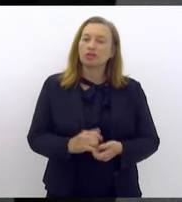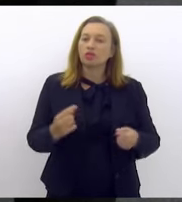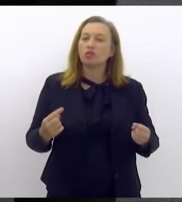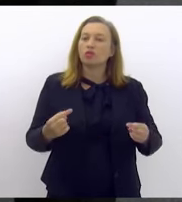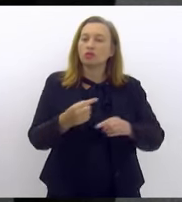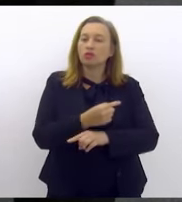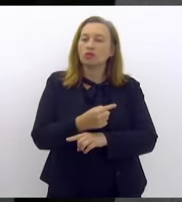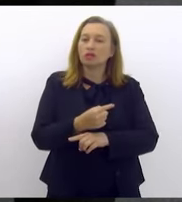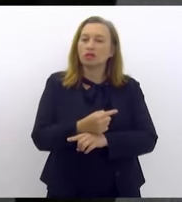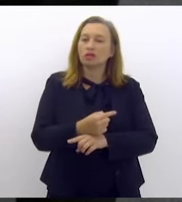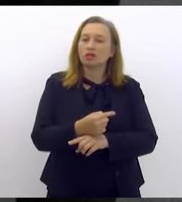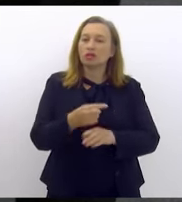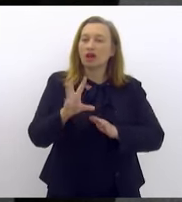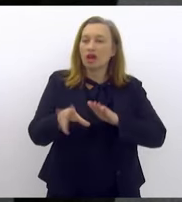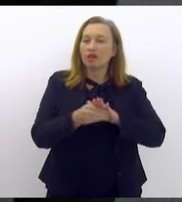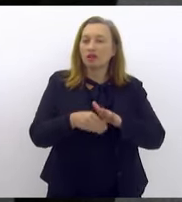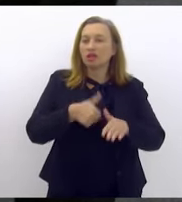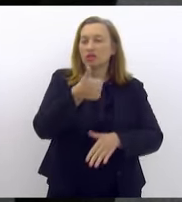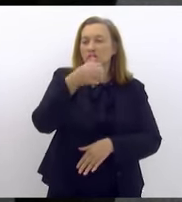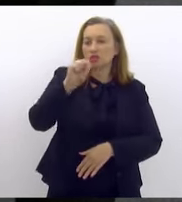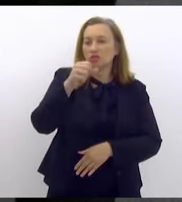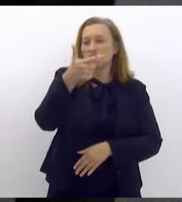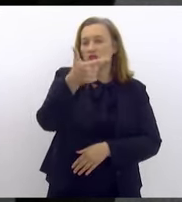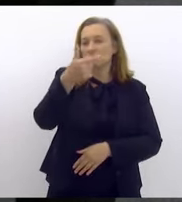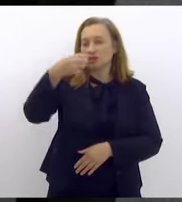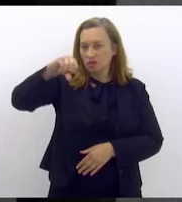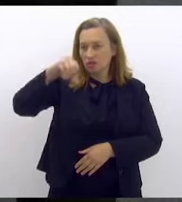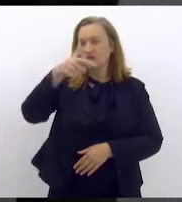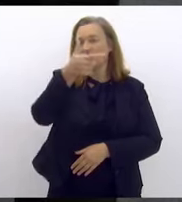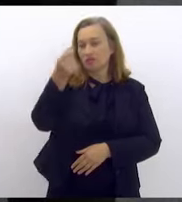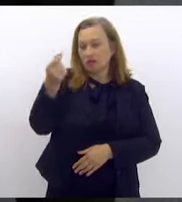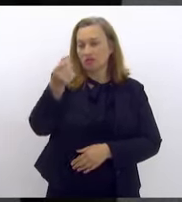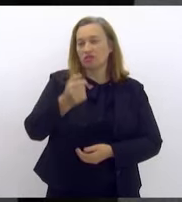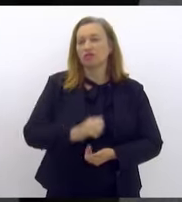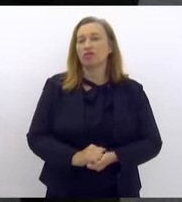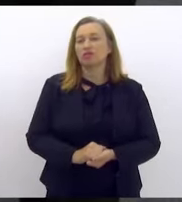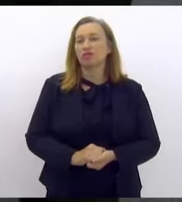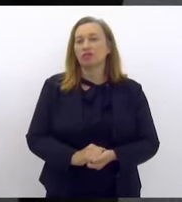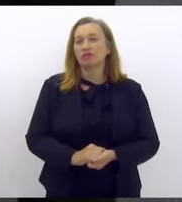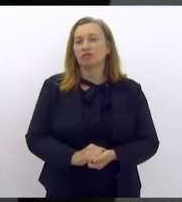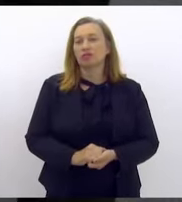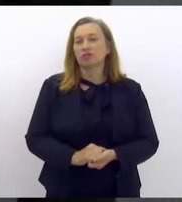contrário às emendas 18, 19 e 20,